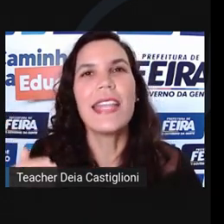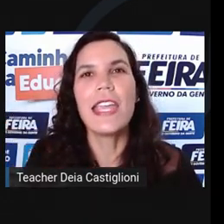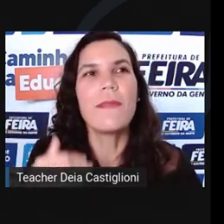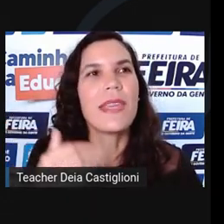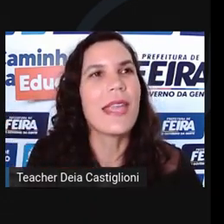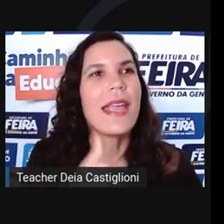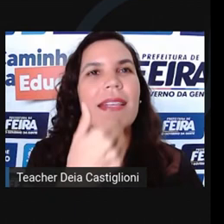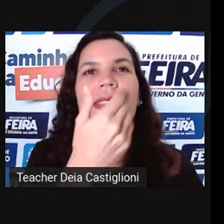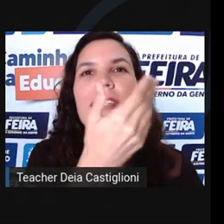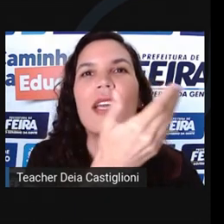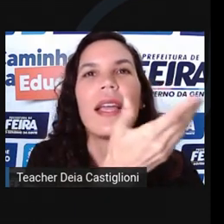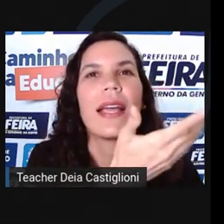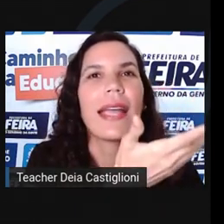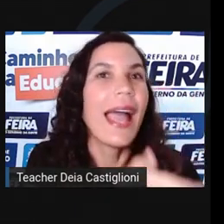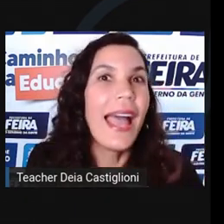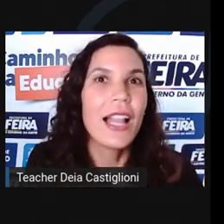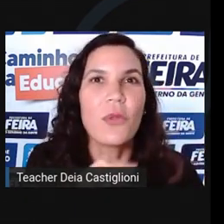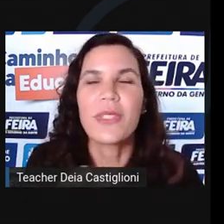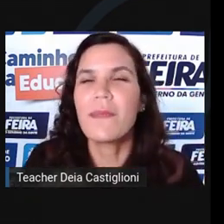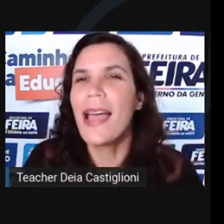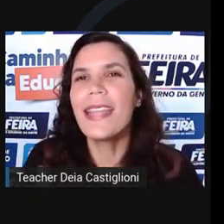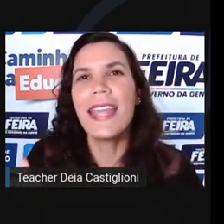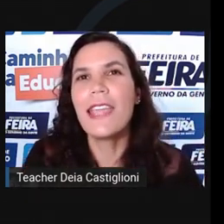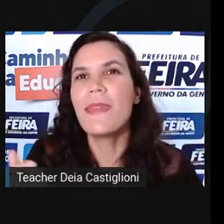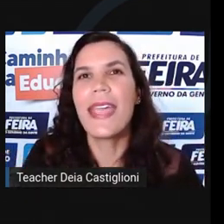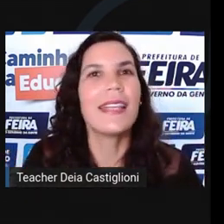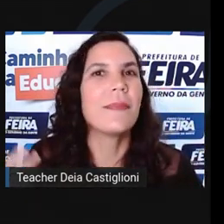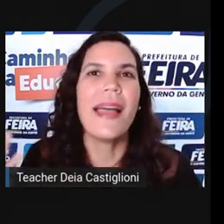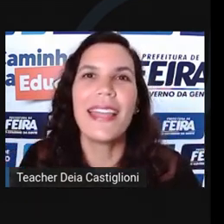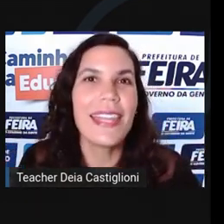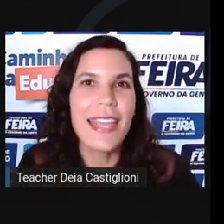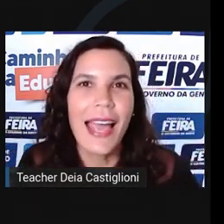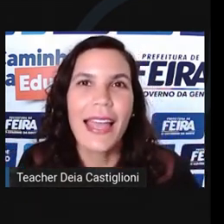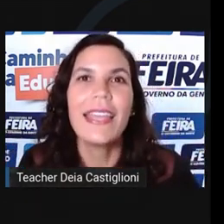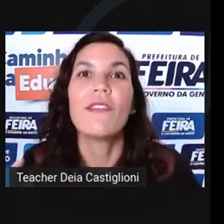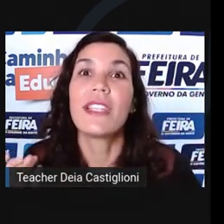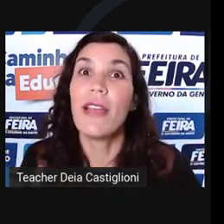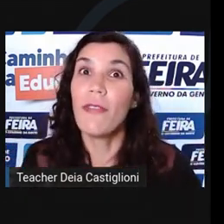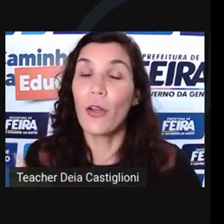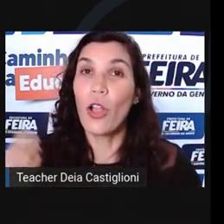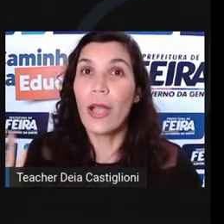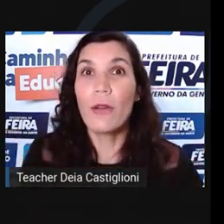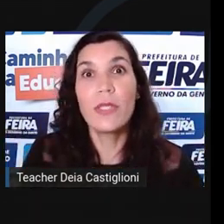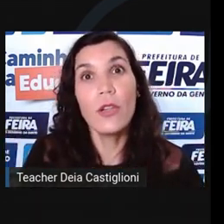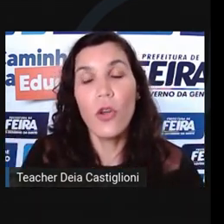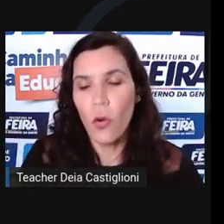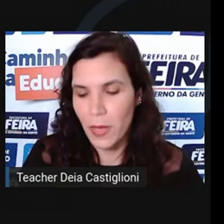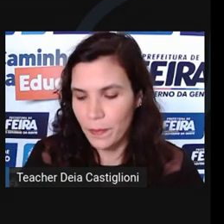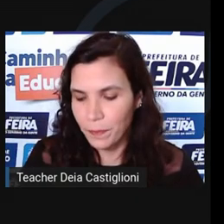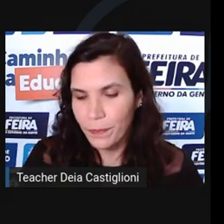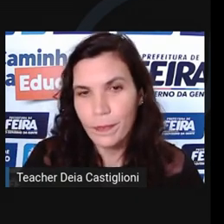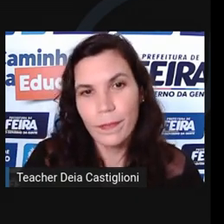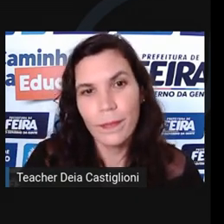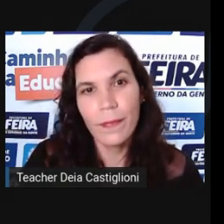My name is Carlos. My name is Maria. Você vai colocar o seu